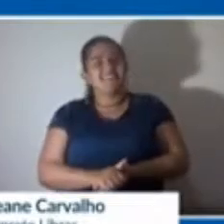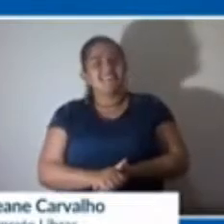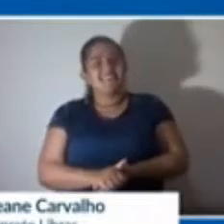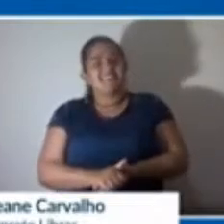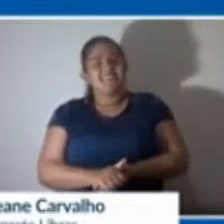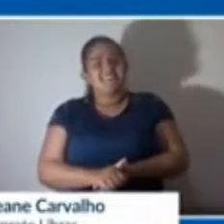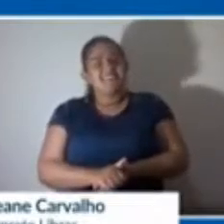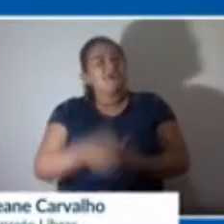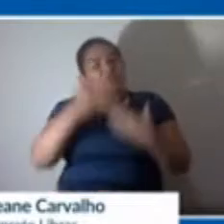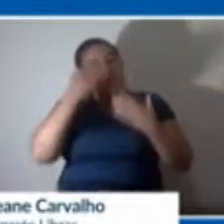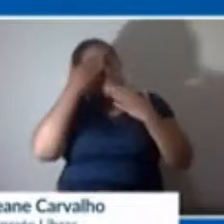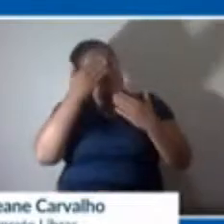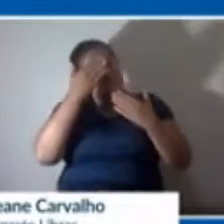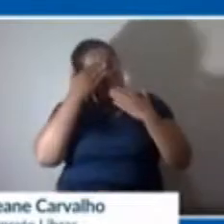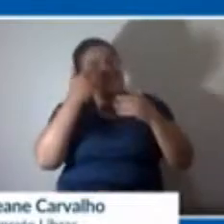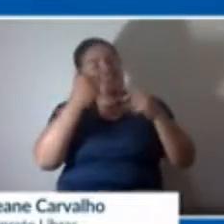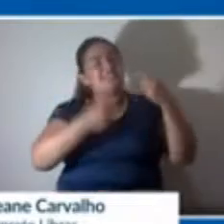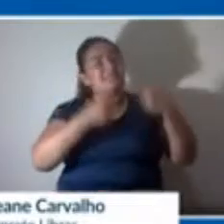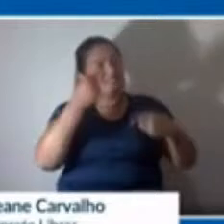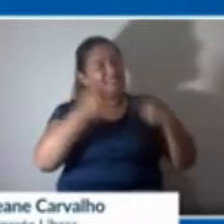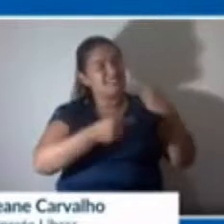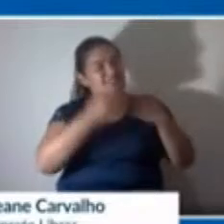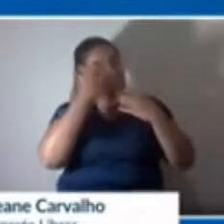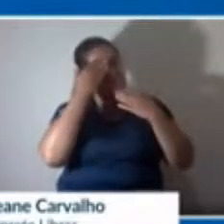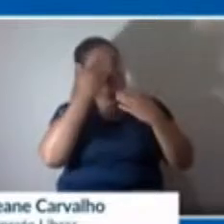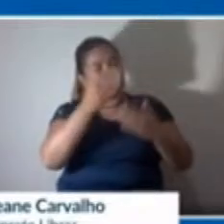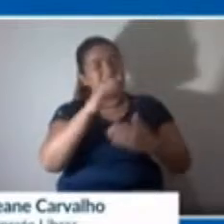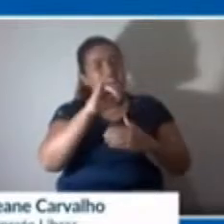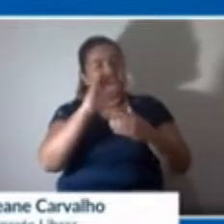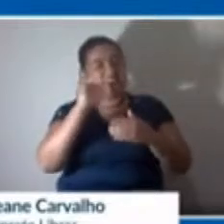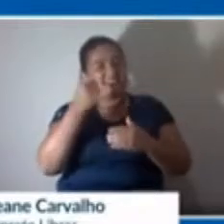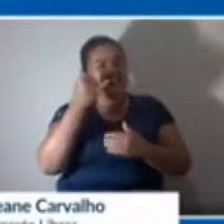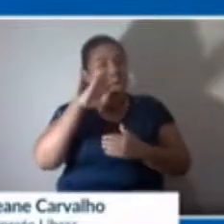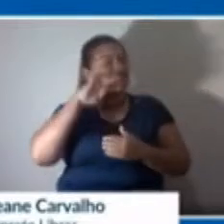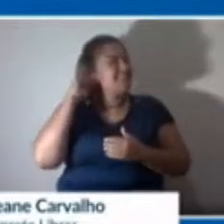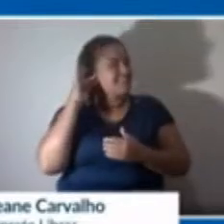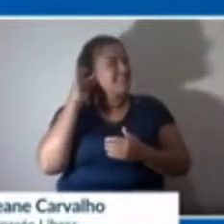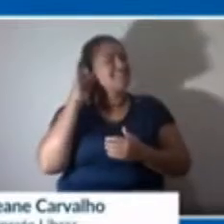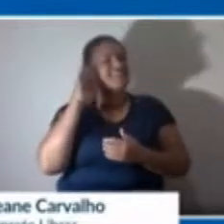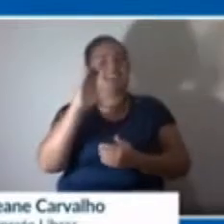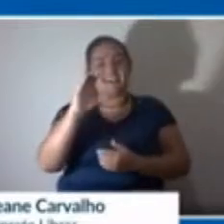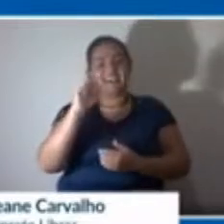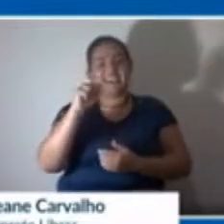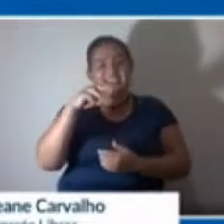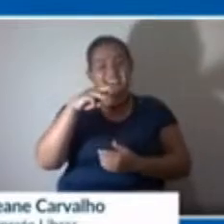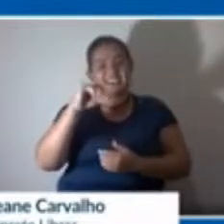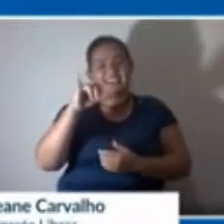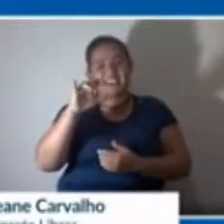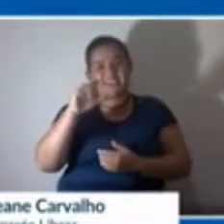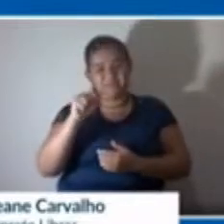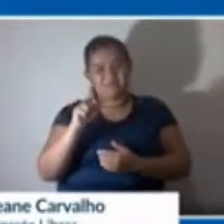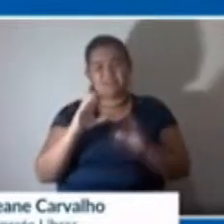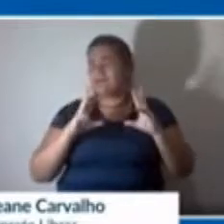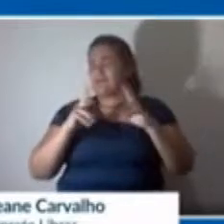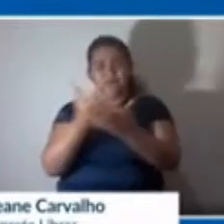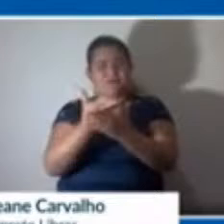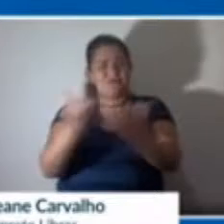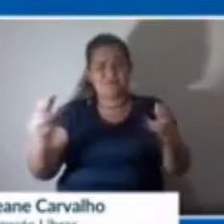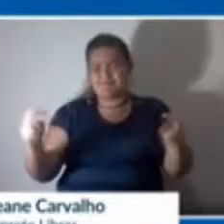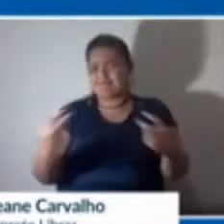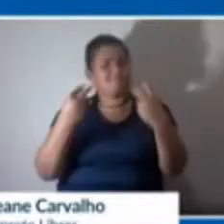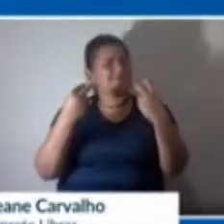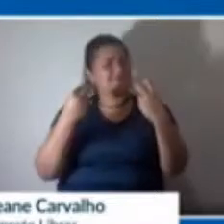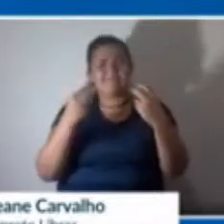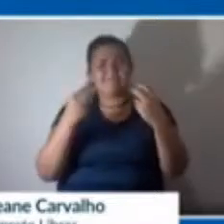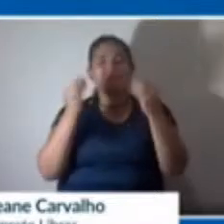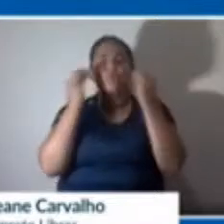espaço. Obrigada a você, Camila, obrigada a Josiane Carvalho e a todas as pessoas que estão nos assistindo. Um beijo para o Samuel, meu